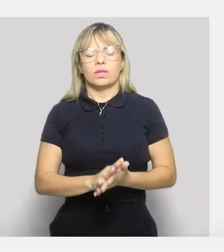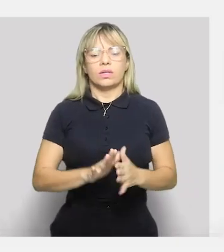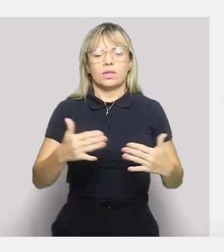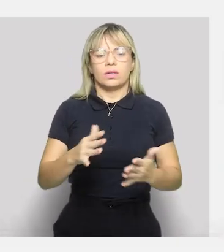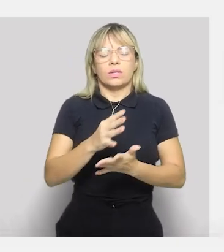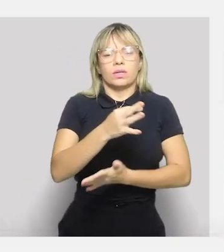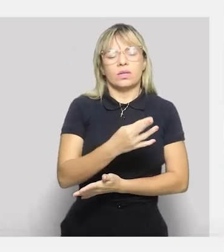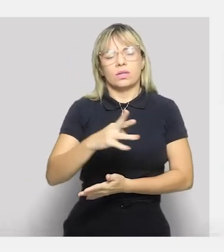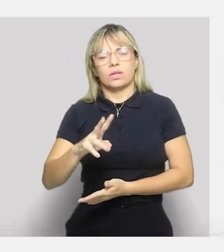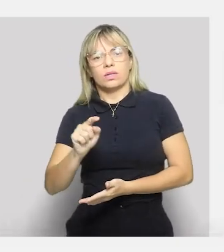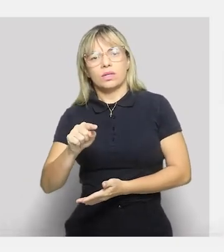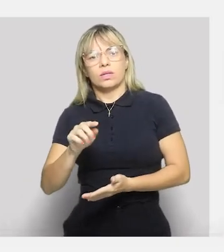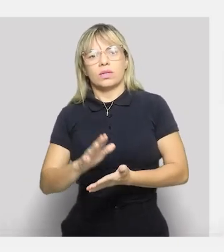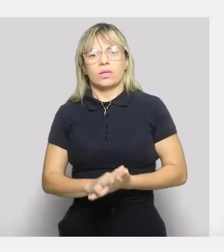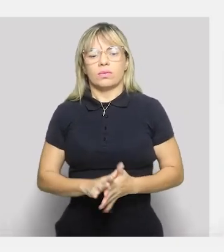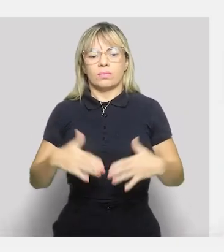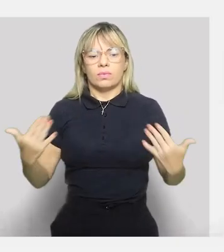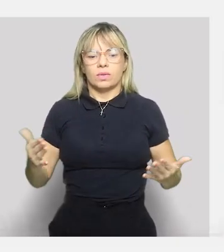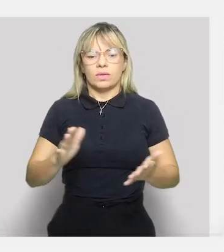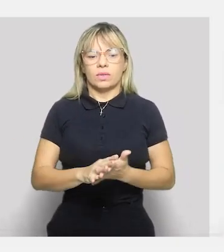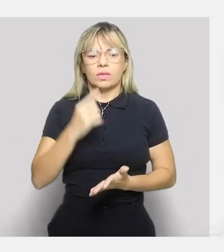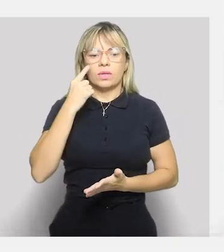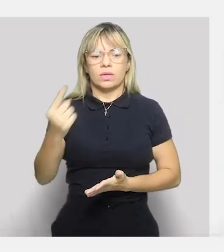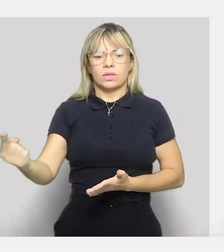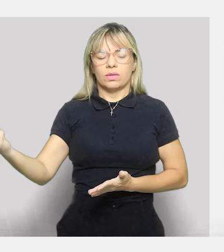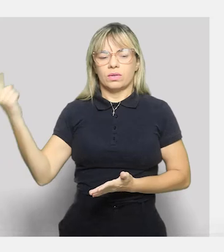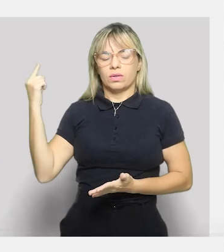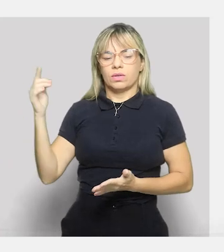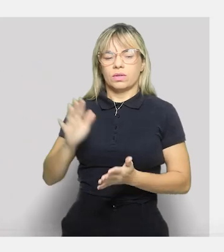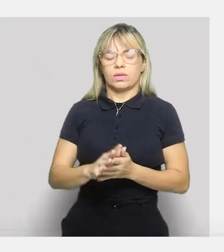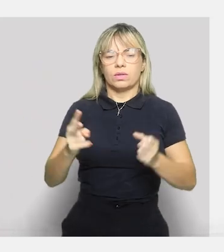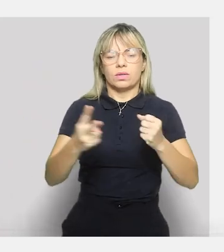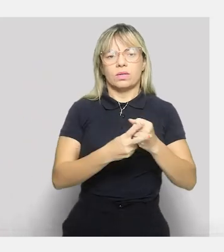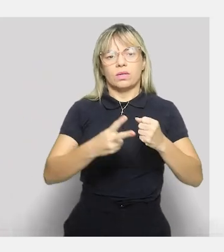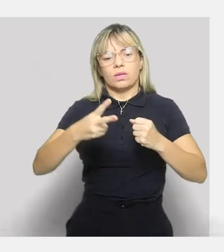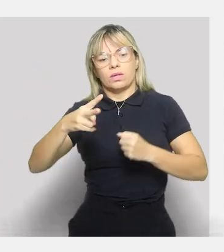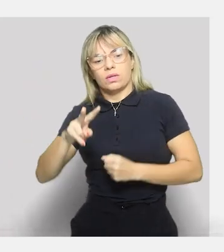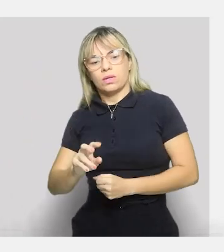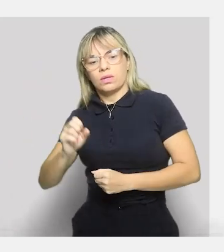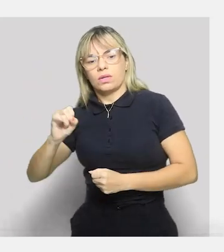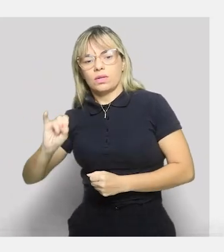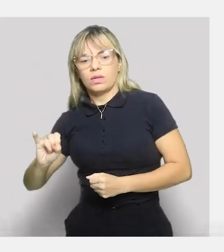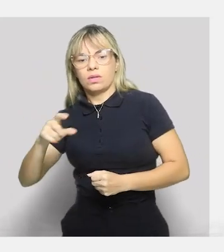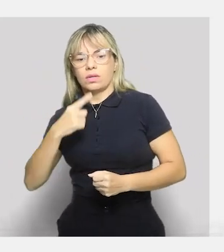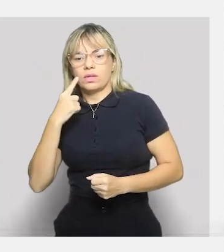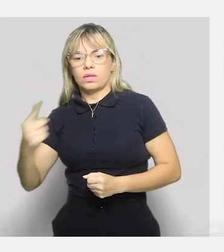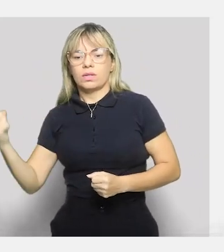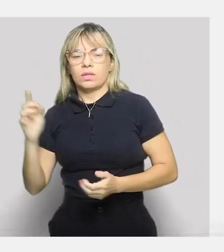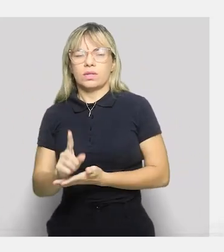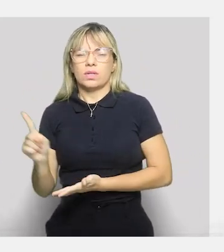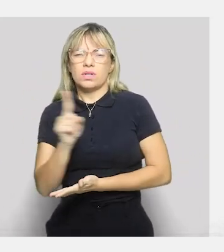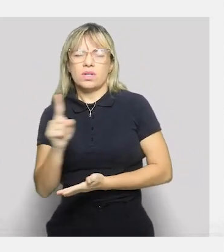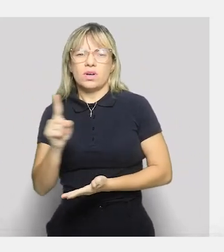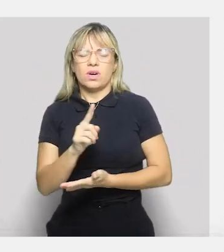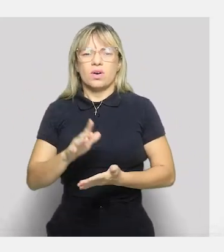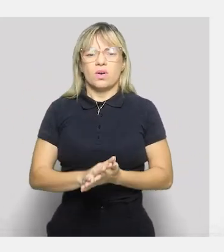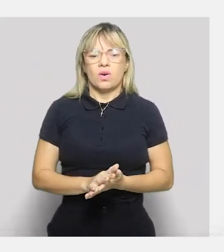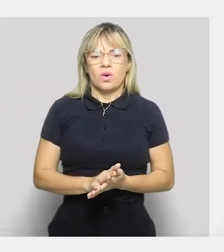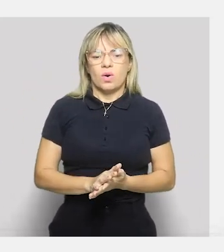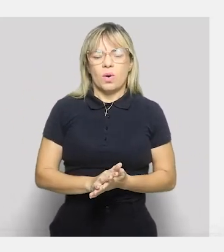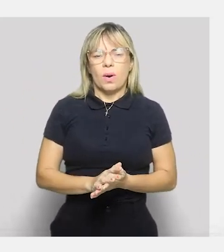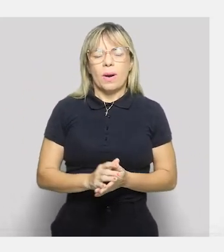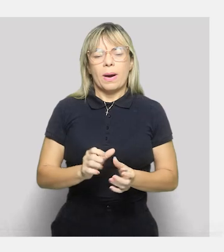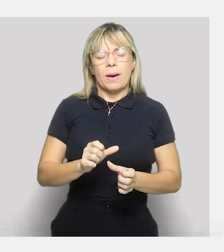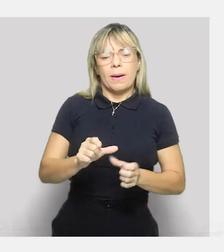Tá? Como o próprio nome está dizendo, é o que não transita. É aquele verbo que se completa pelo seu sentido, certo?